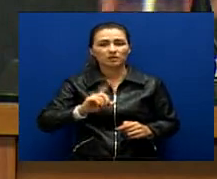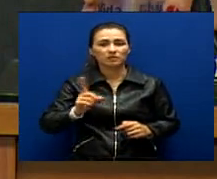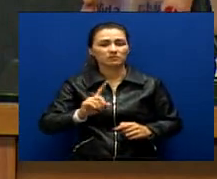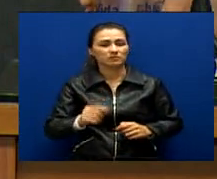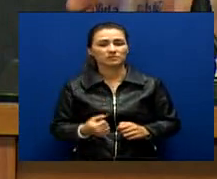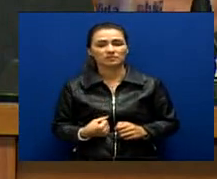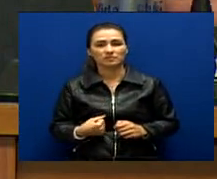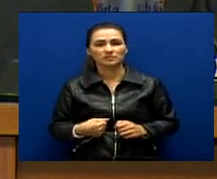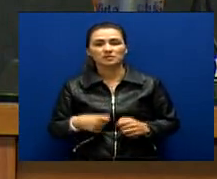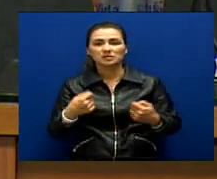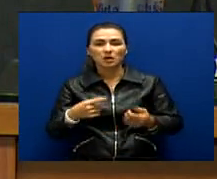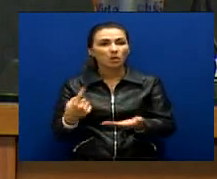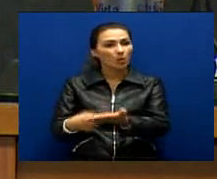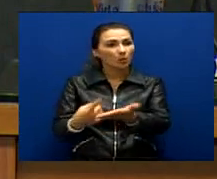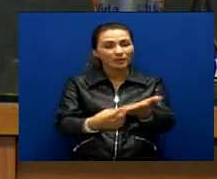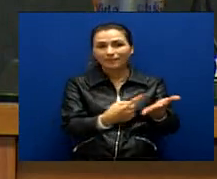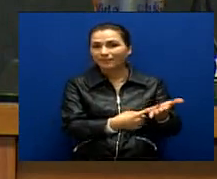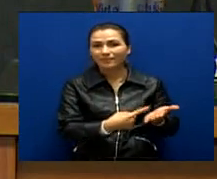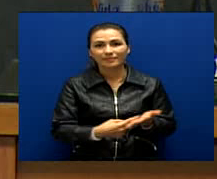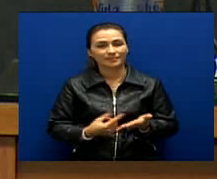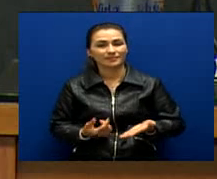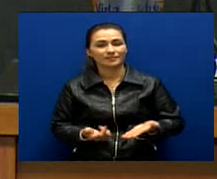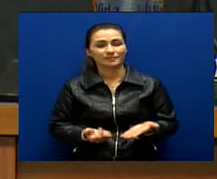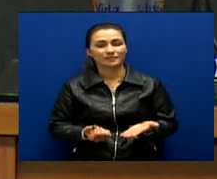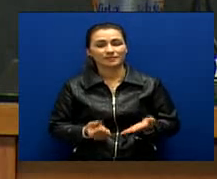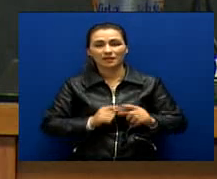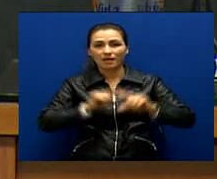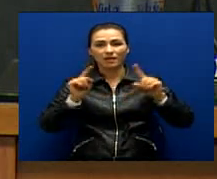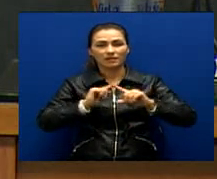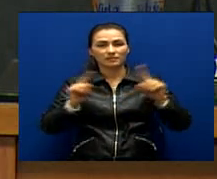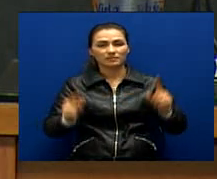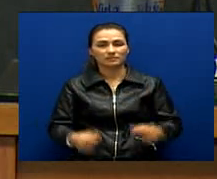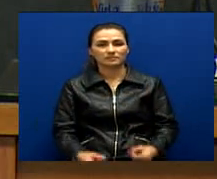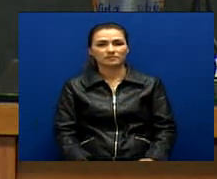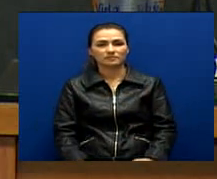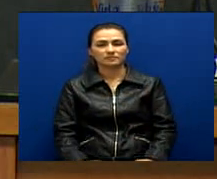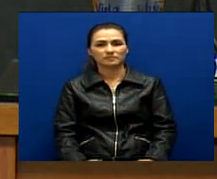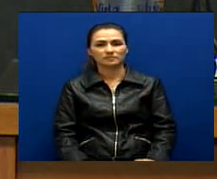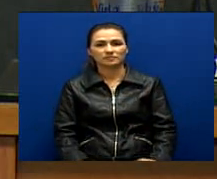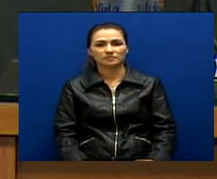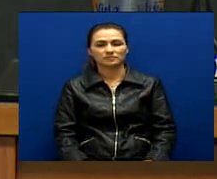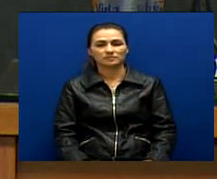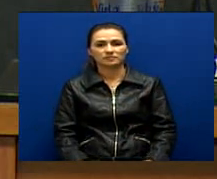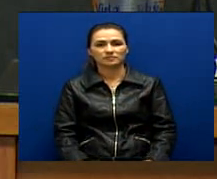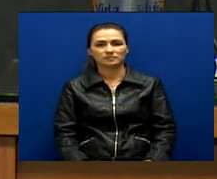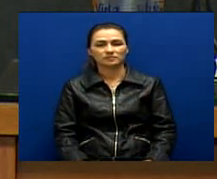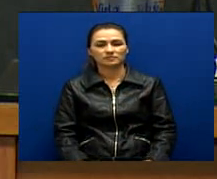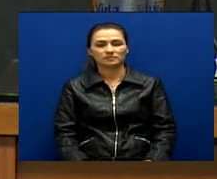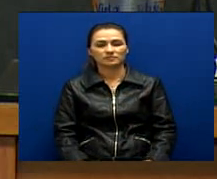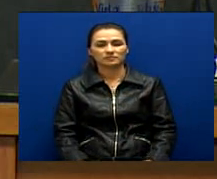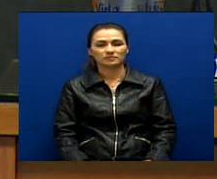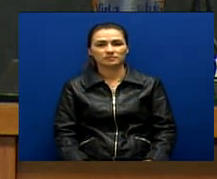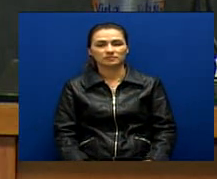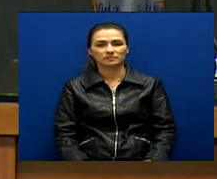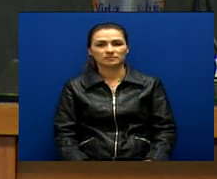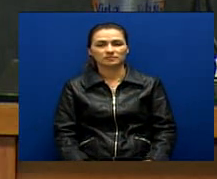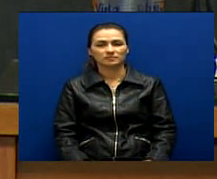muito dificilmente vai conseguir fazer mas aí para isso estão os mandatos de luta e os espaços coletivos